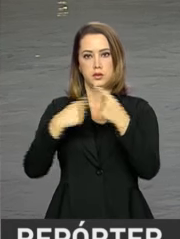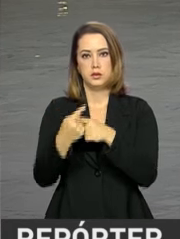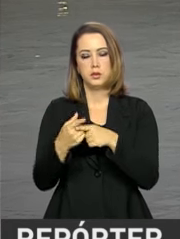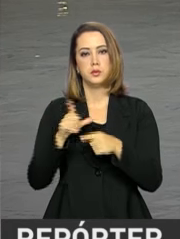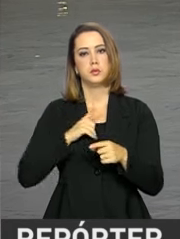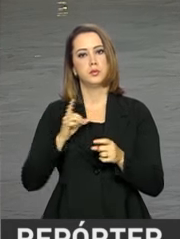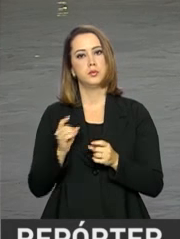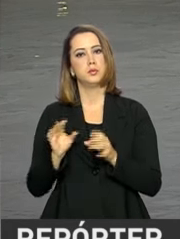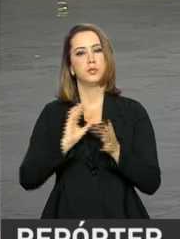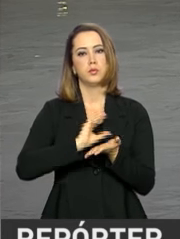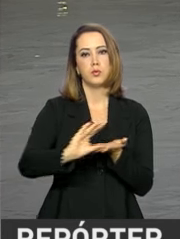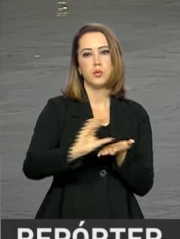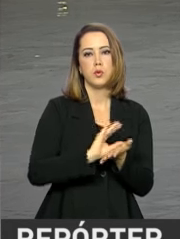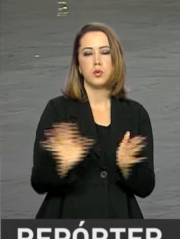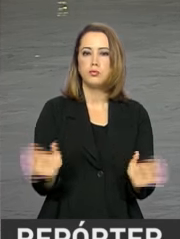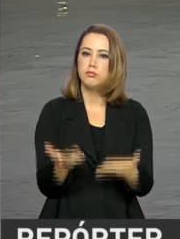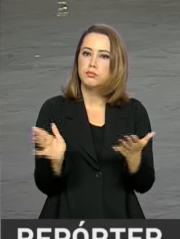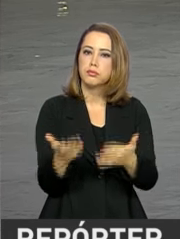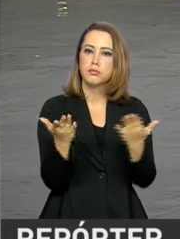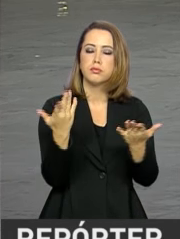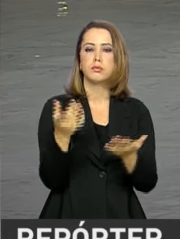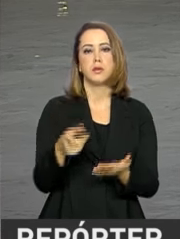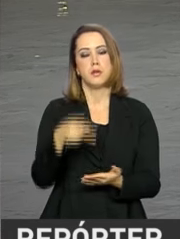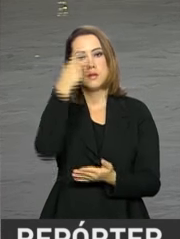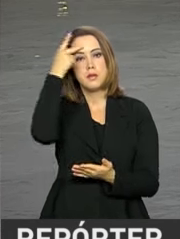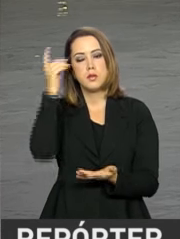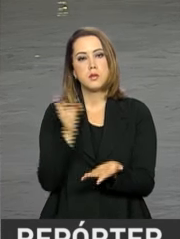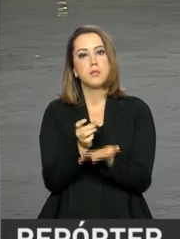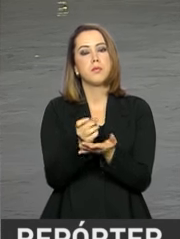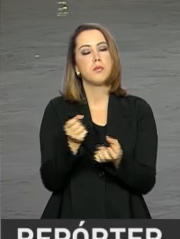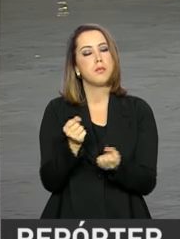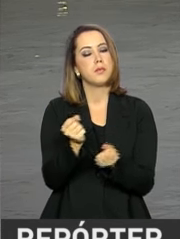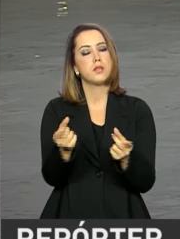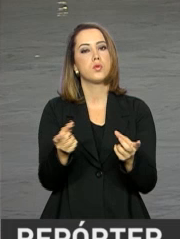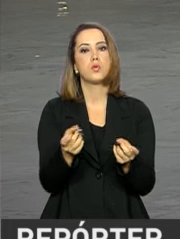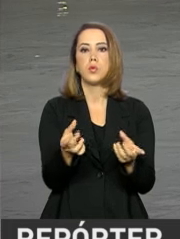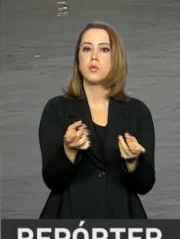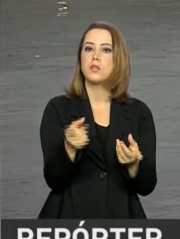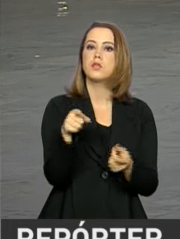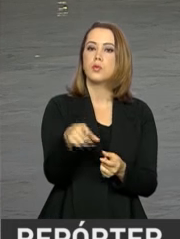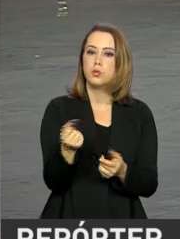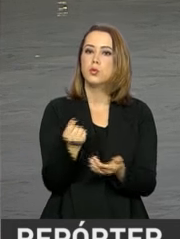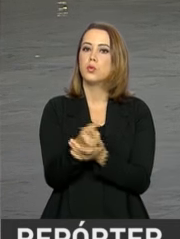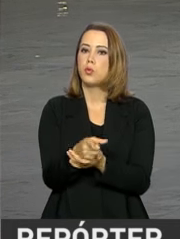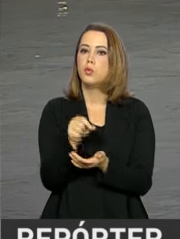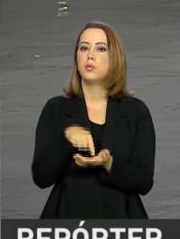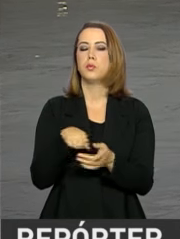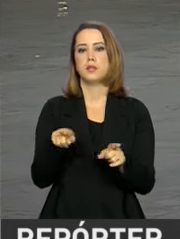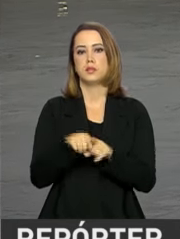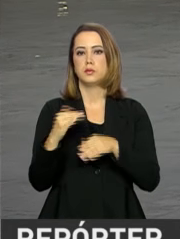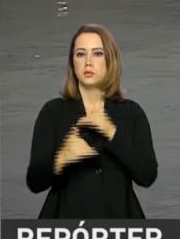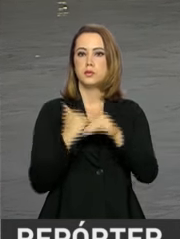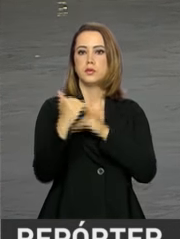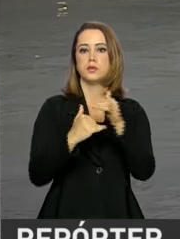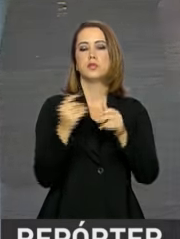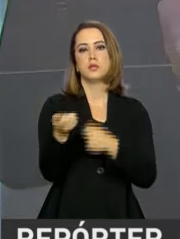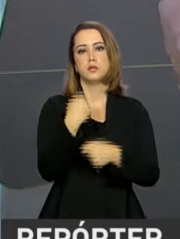os investimentos, o consumo da população, a geração de empregos e o crescimento econômico do